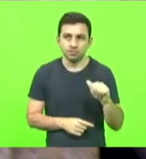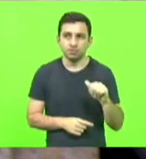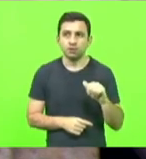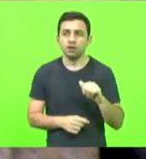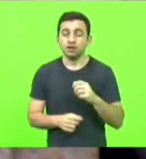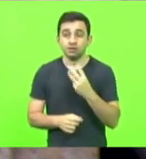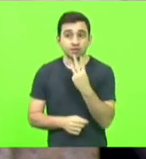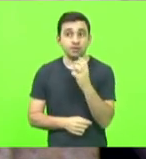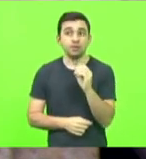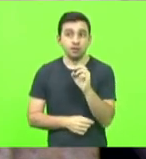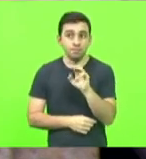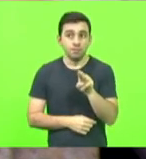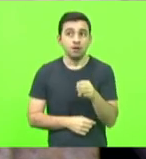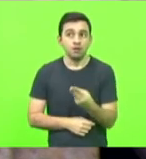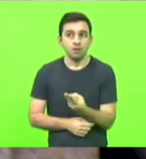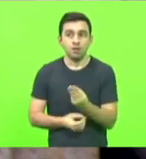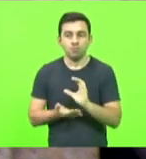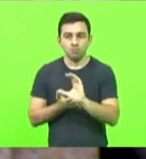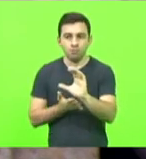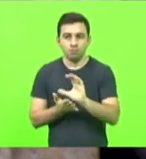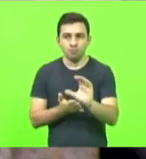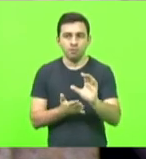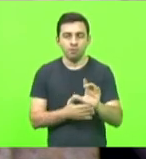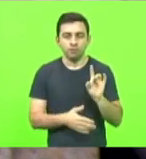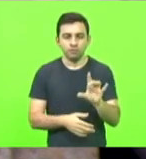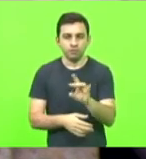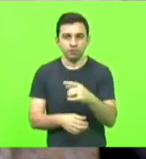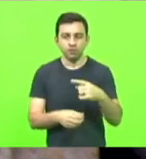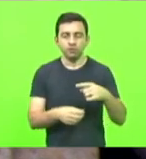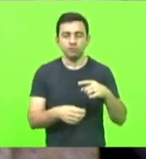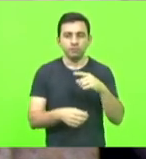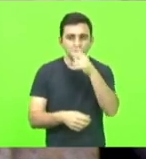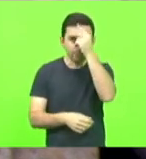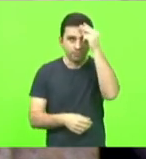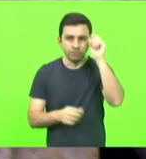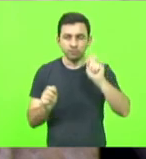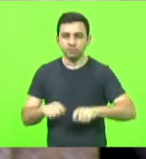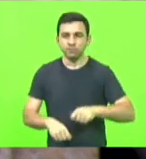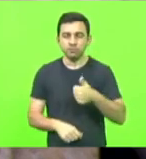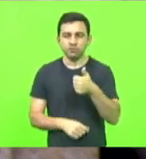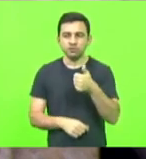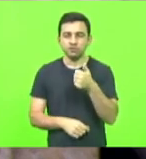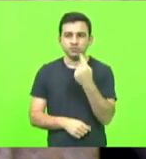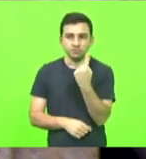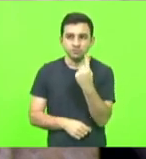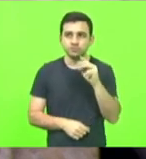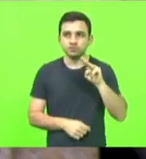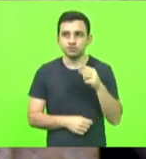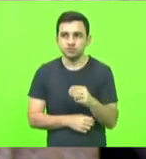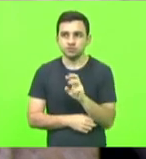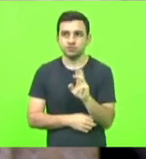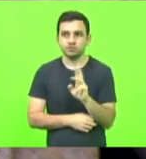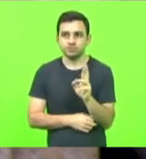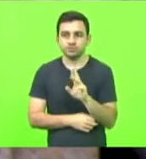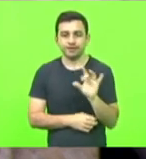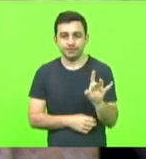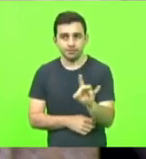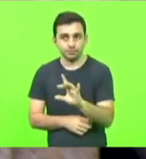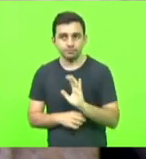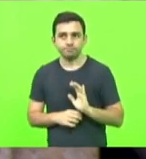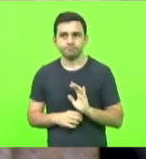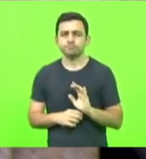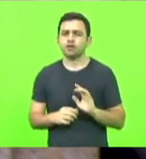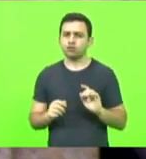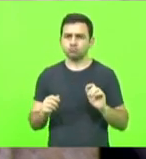pescadores artesanais. Cada prefeitura pode fazer um projeto de até R$1 milhão, e isso é um recurso significativo, um avanço